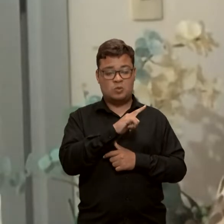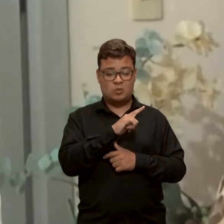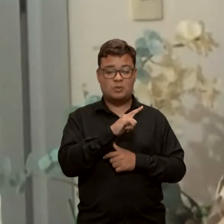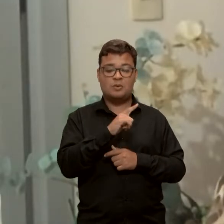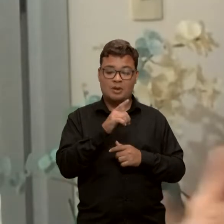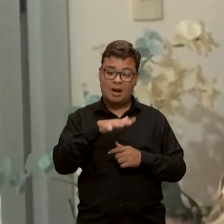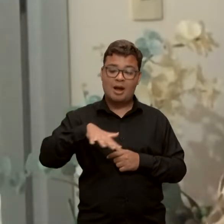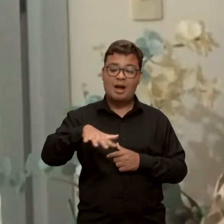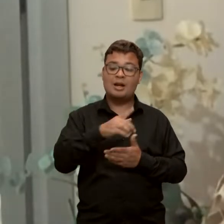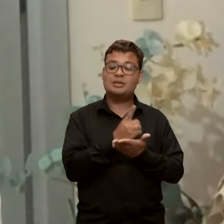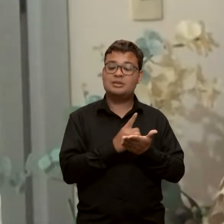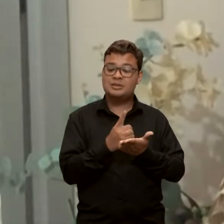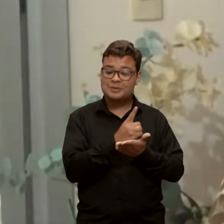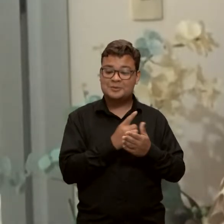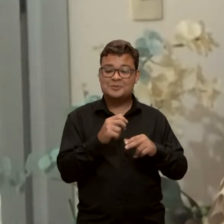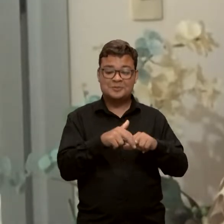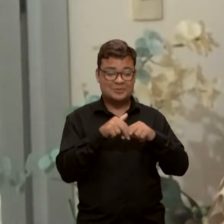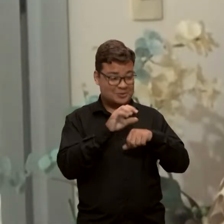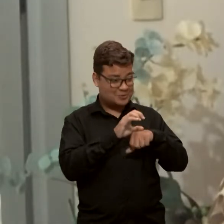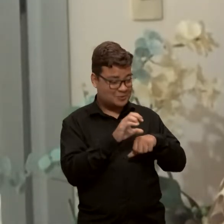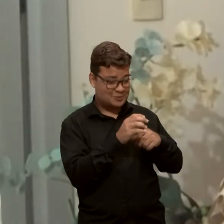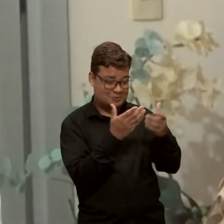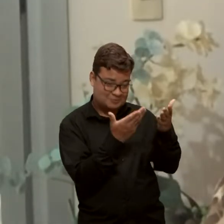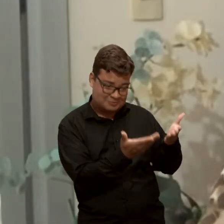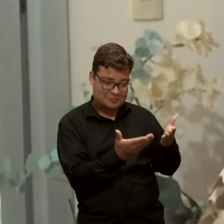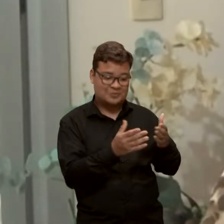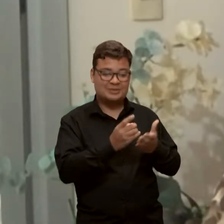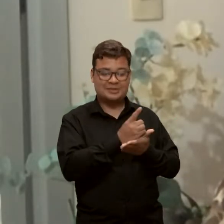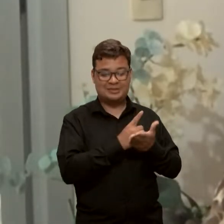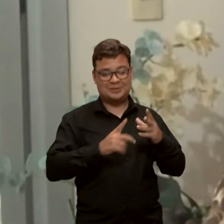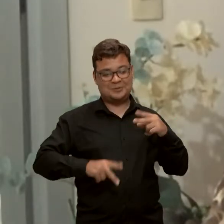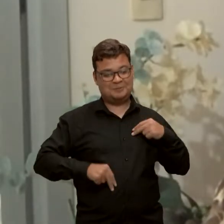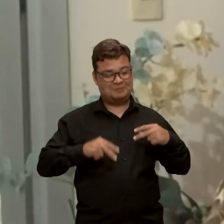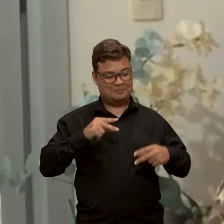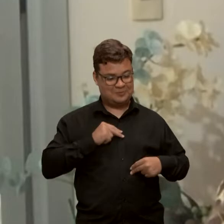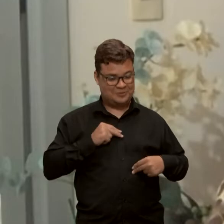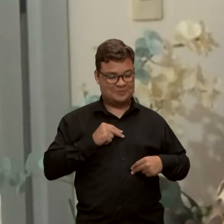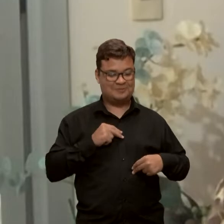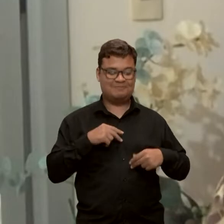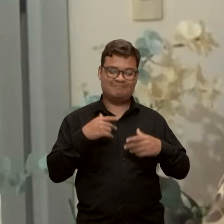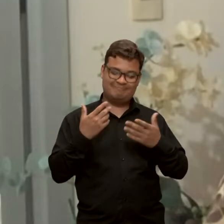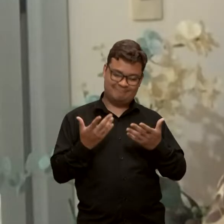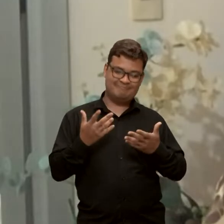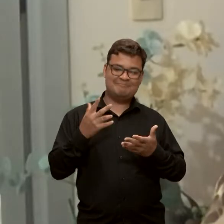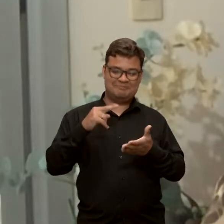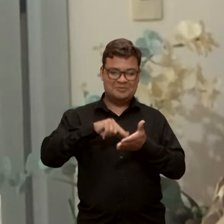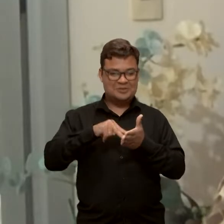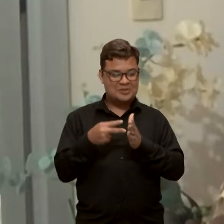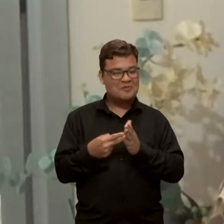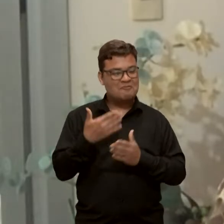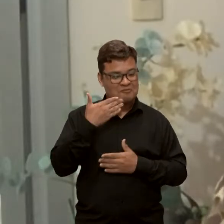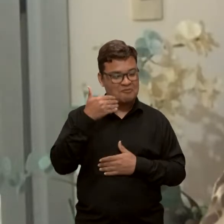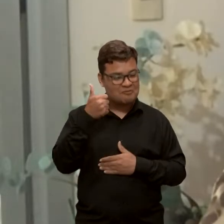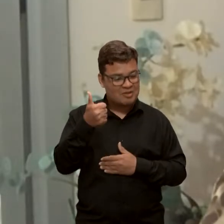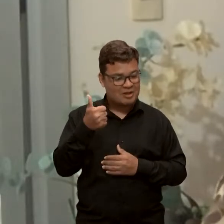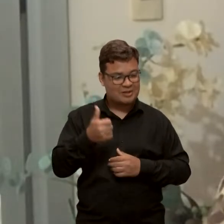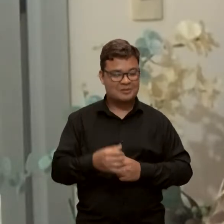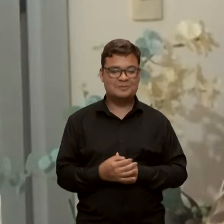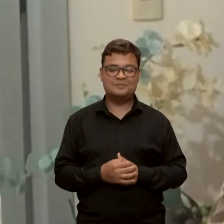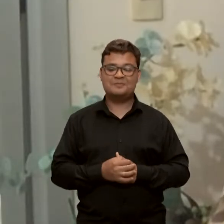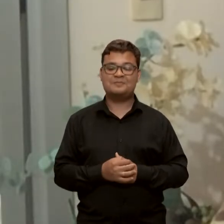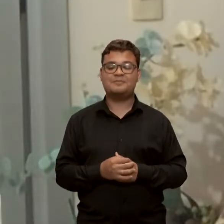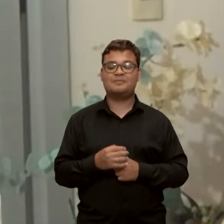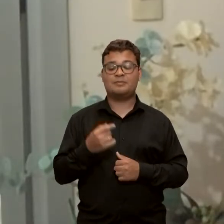em design por causa do curso de design de moda. Então foi uma coisa que compensou. Eu cursei antes, eu